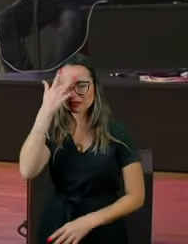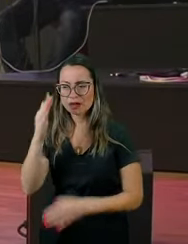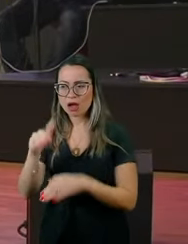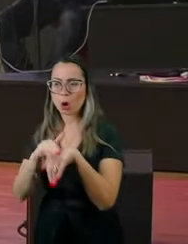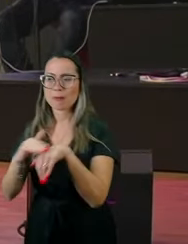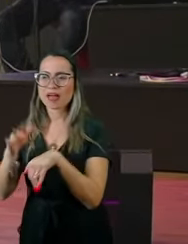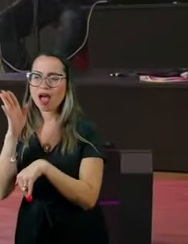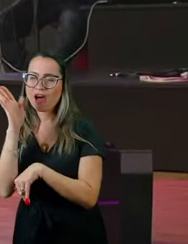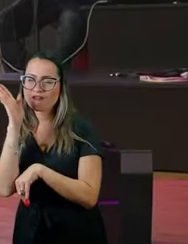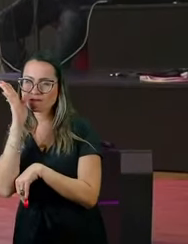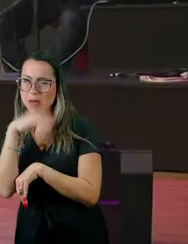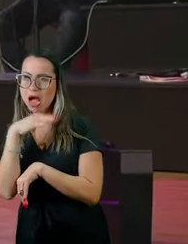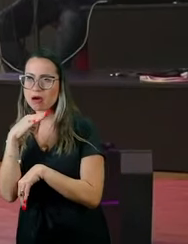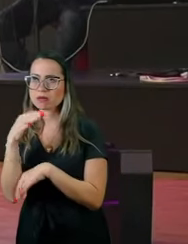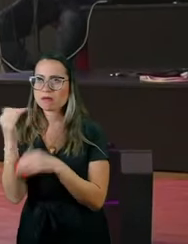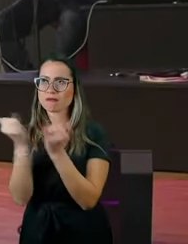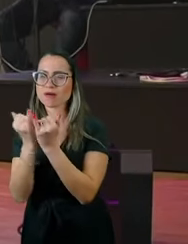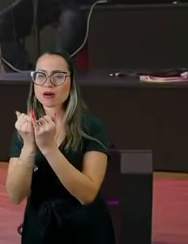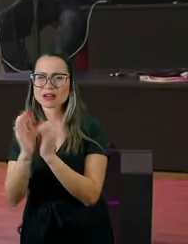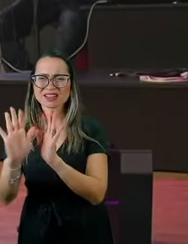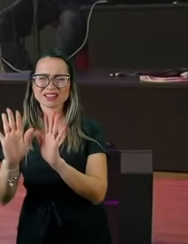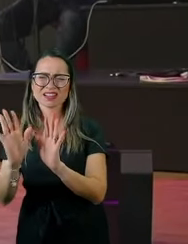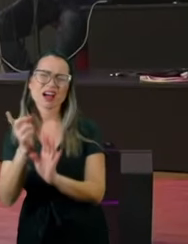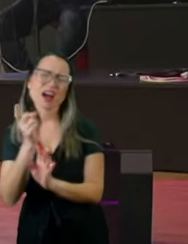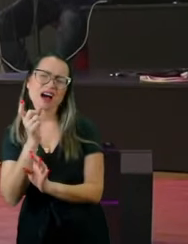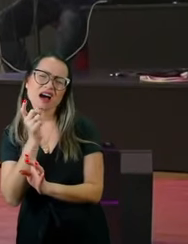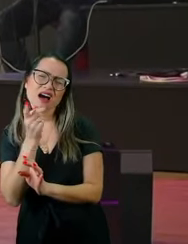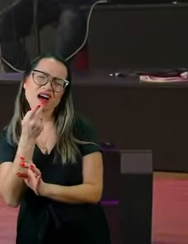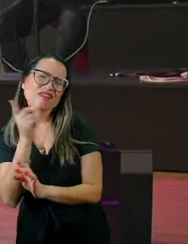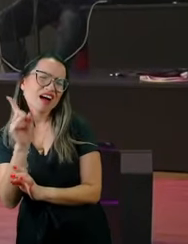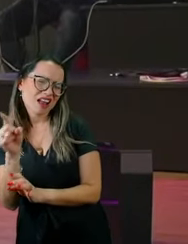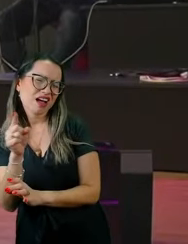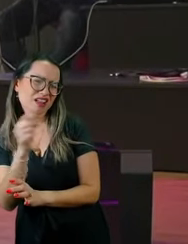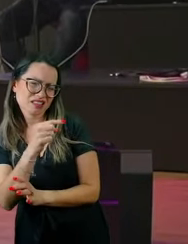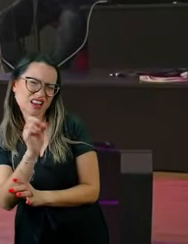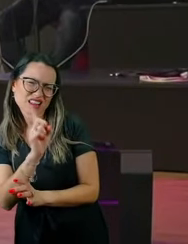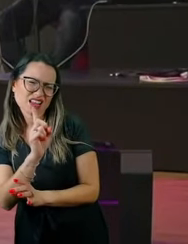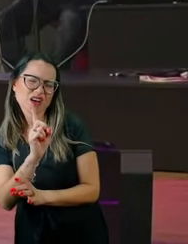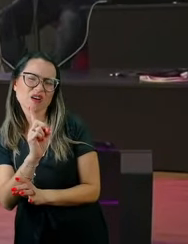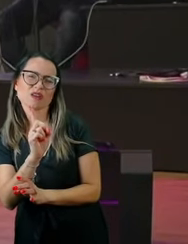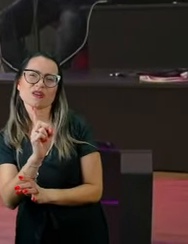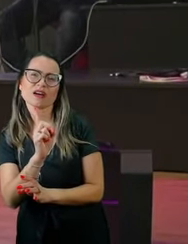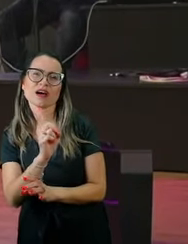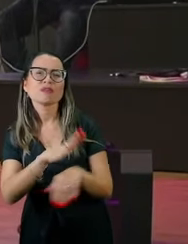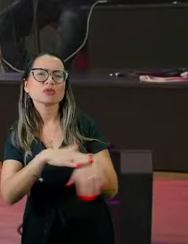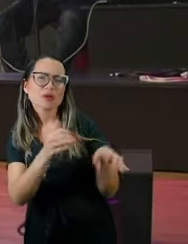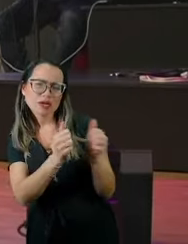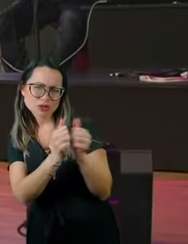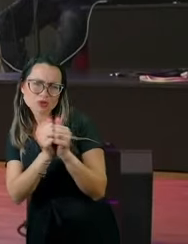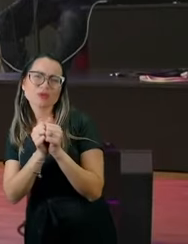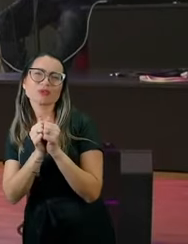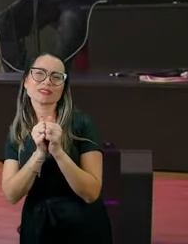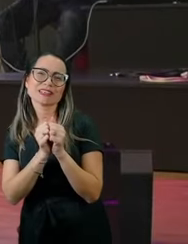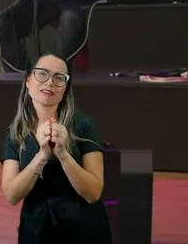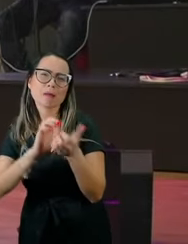pininho dela é meio pequeno, curto, não, a gente não está acostumado, mas vamos trazê-la para perto, vamos adaptar ela conosco.